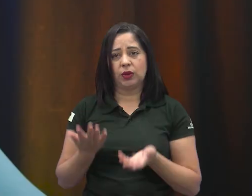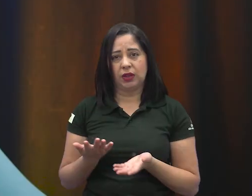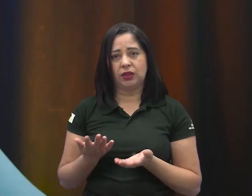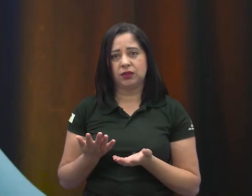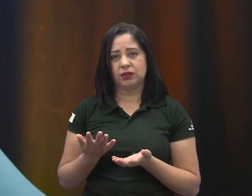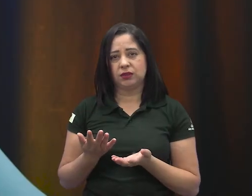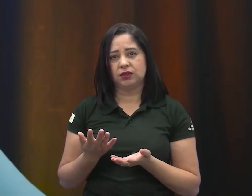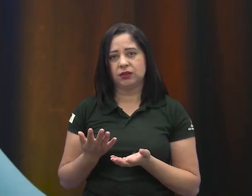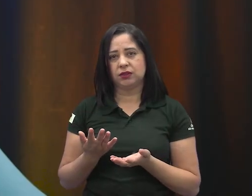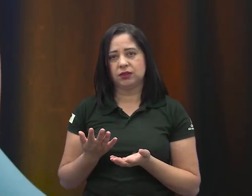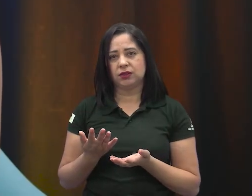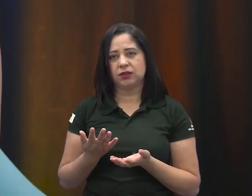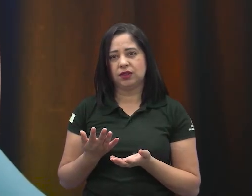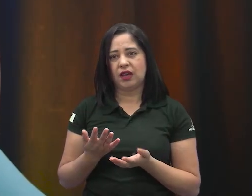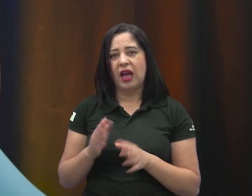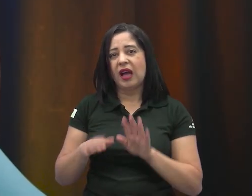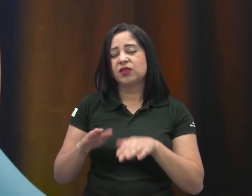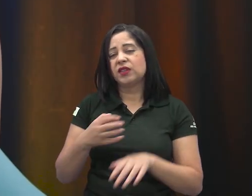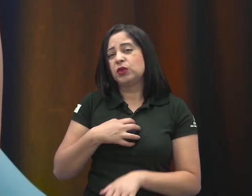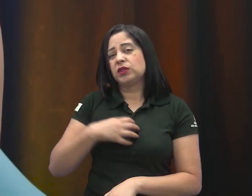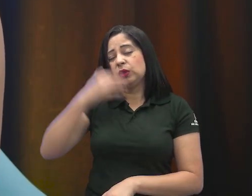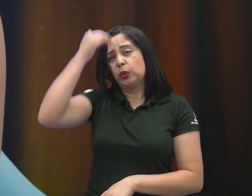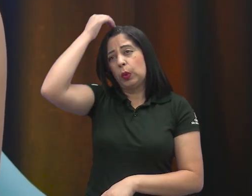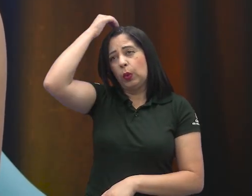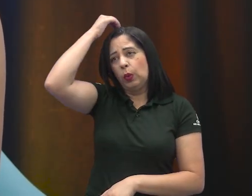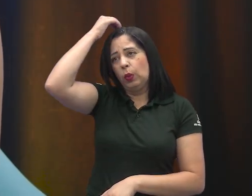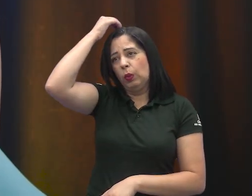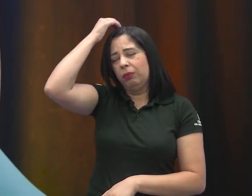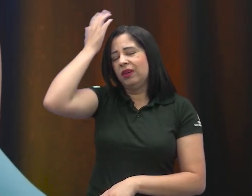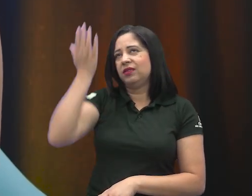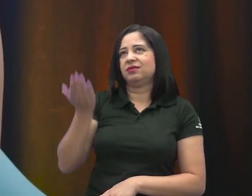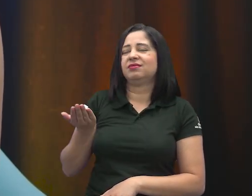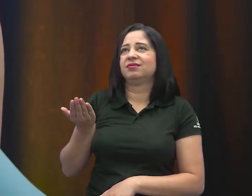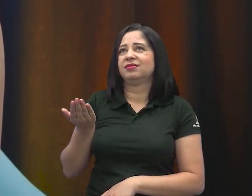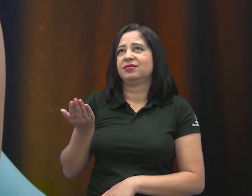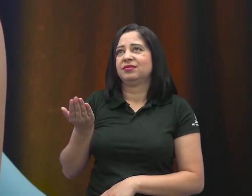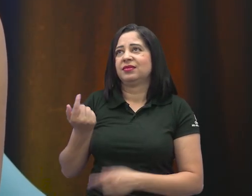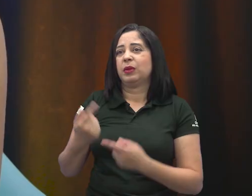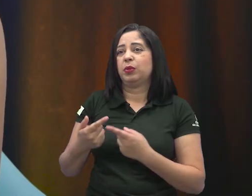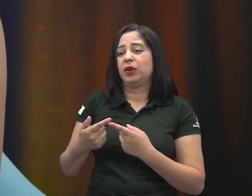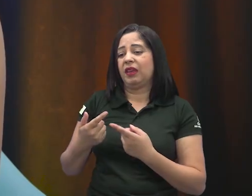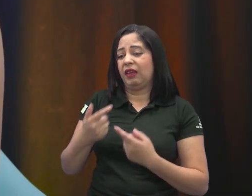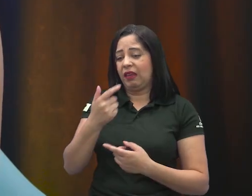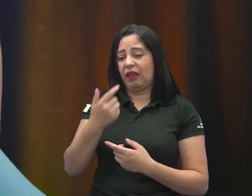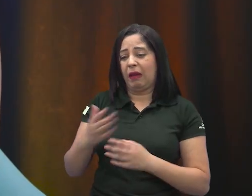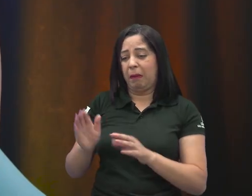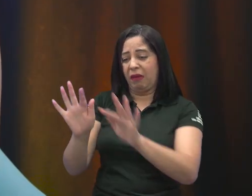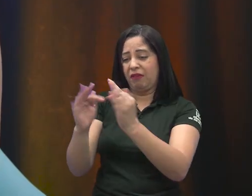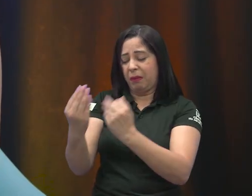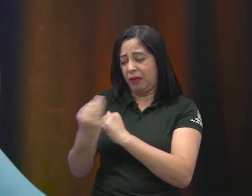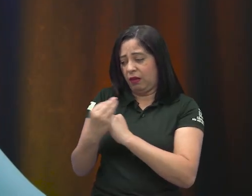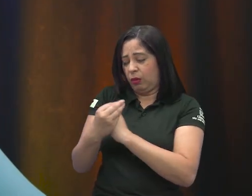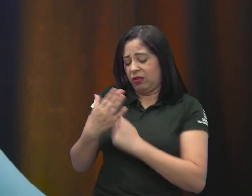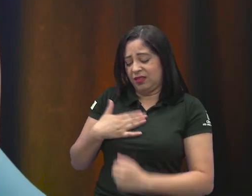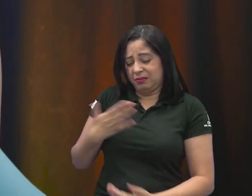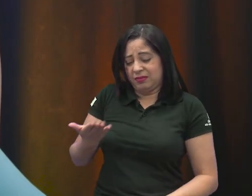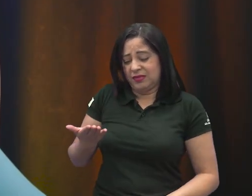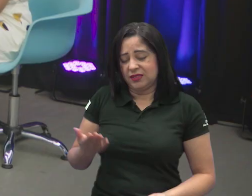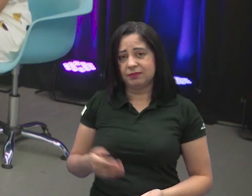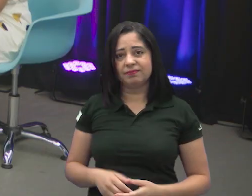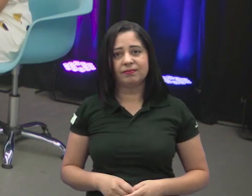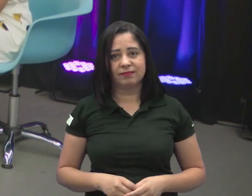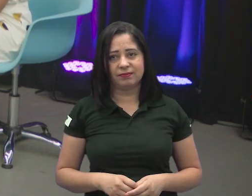um sentimento talvez de culpa, de, ai, nossa, vou dar trabalho para minha família, né? como que a gente poderia deixar uma mensagem para